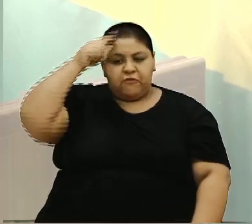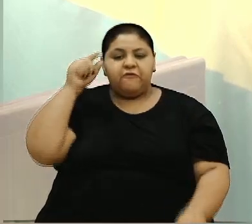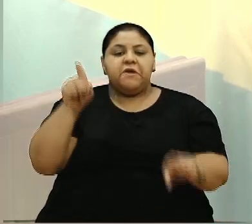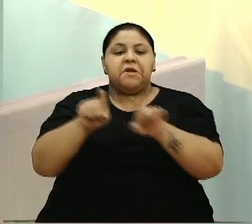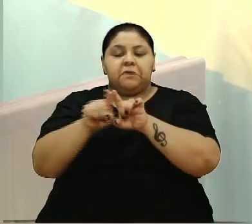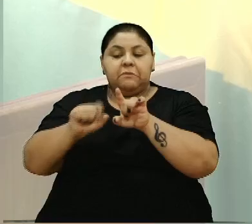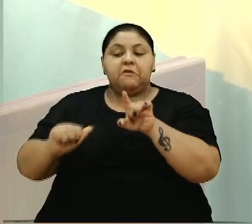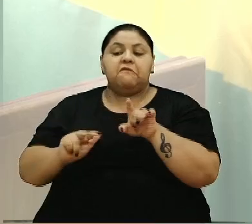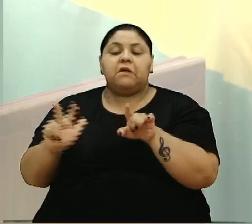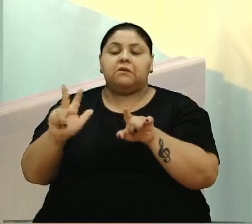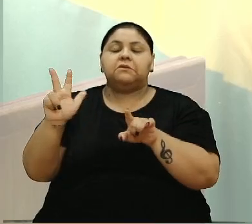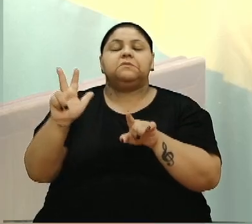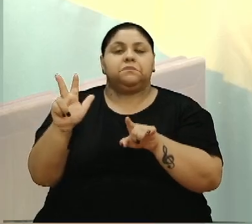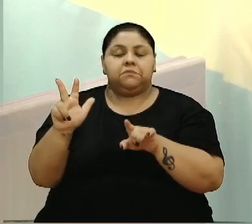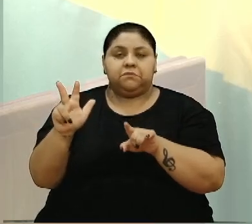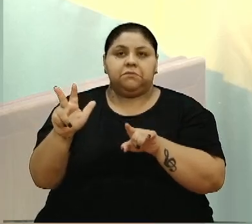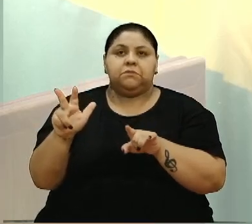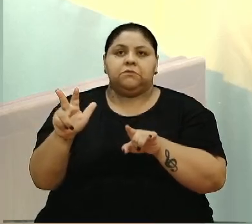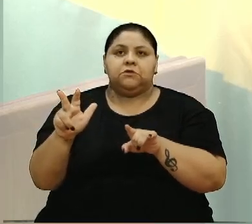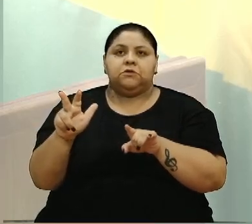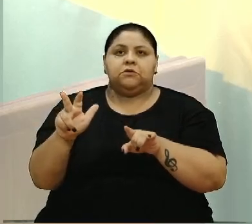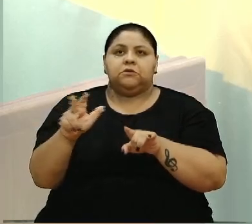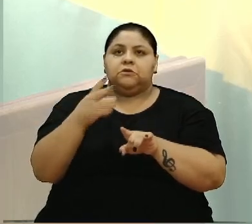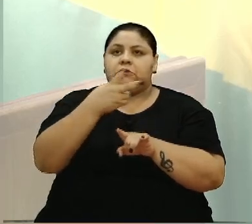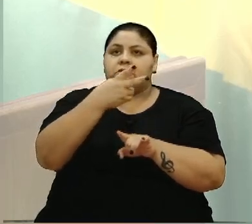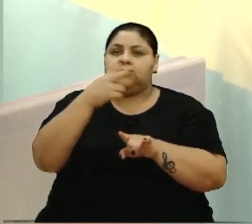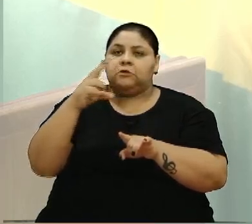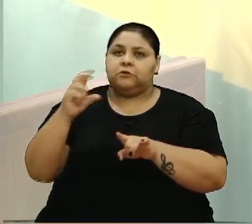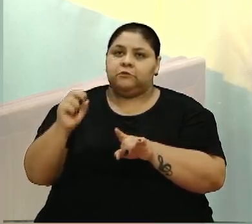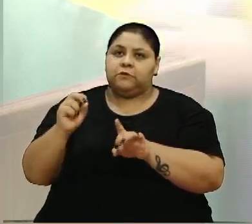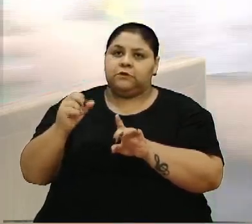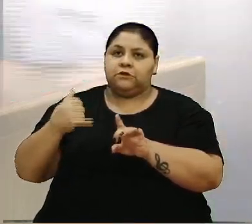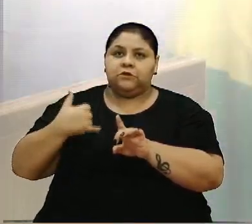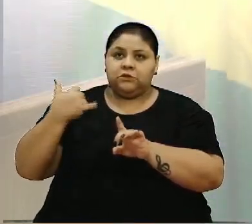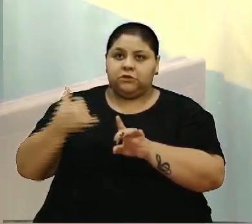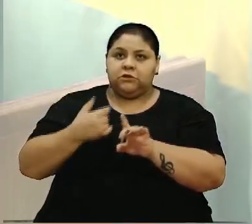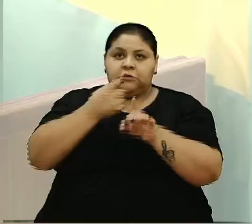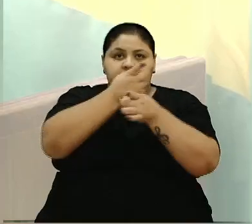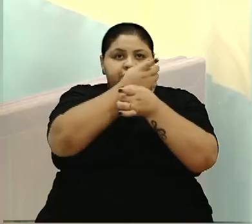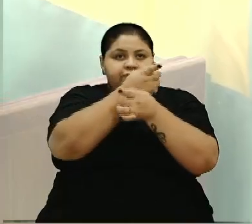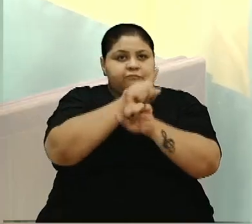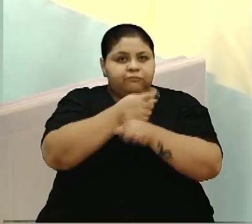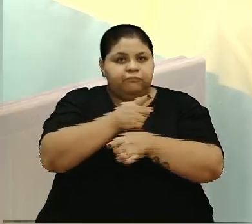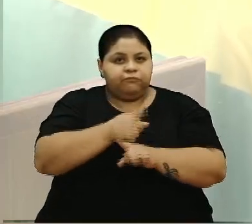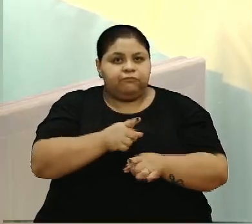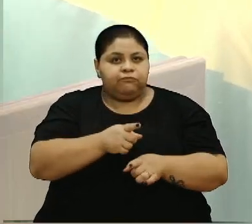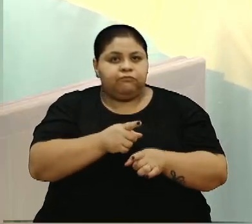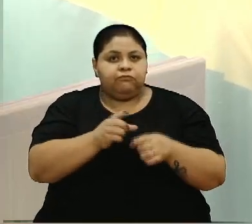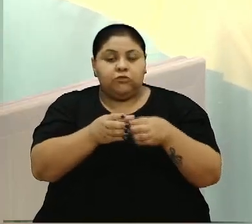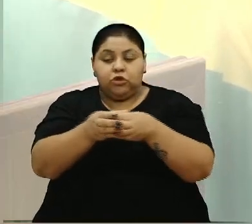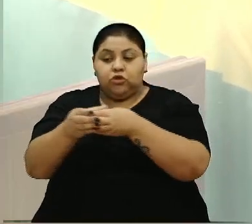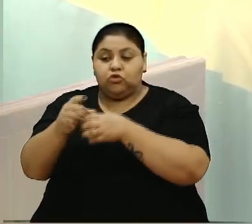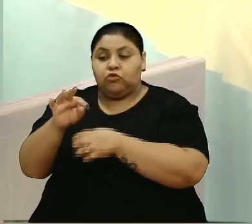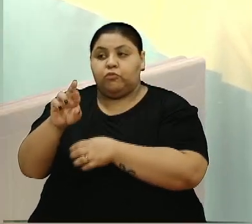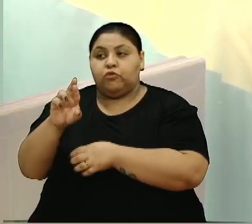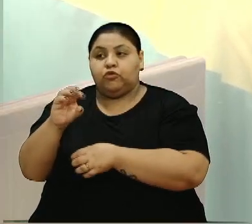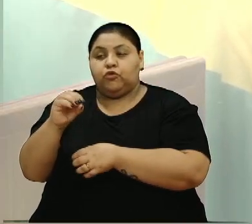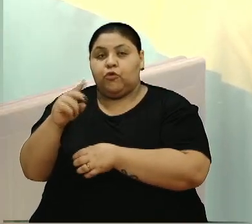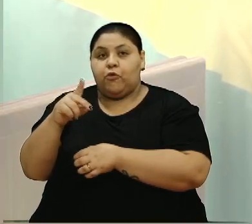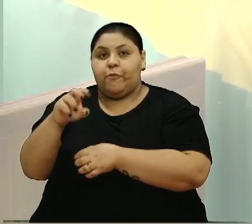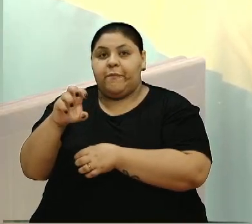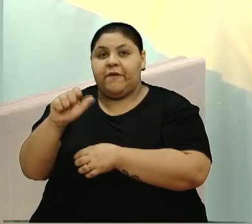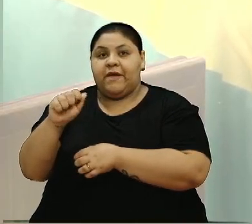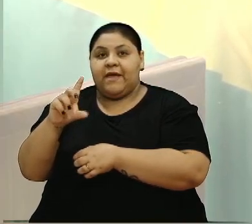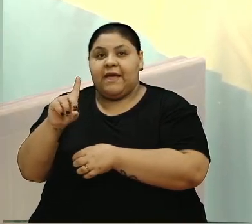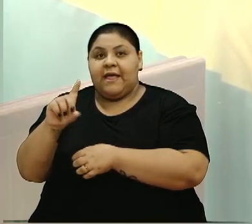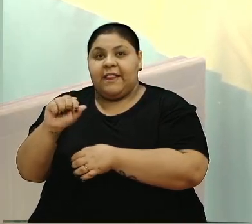valorizando. Então, 20 anos de música, Maiquinho do Acordeão e Grupo Tropiada, nosso reconhecimento,